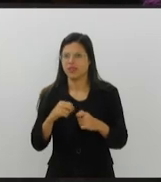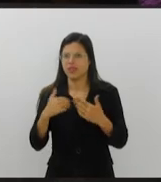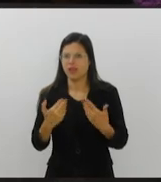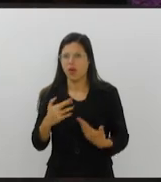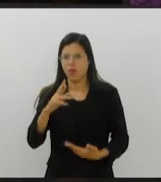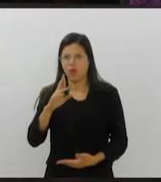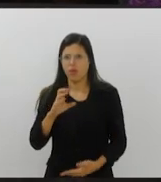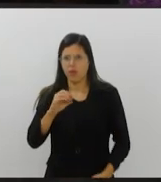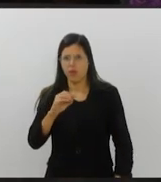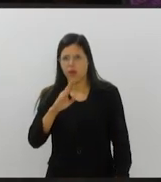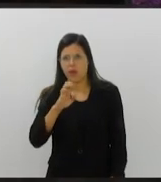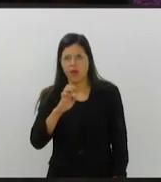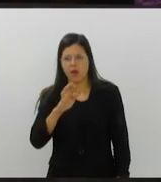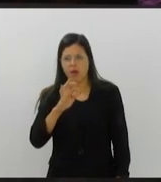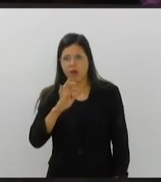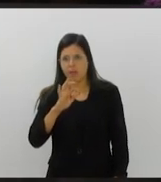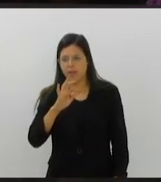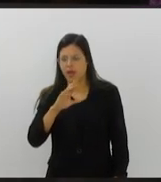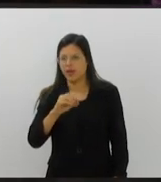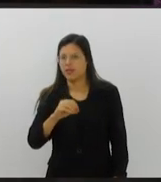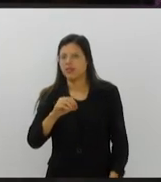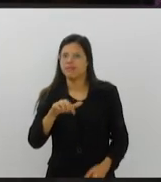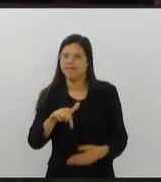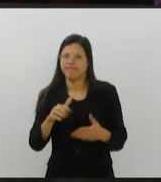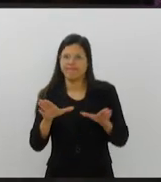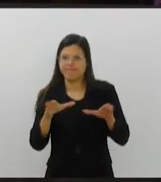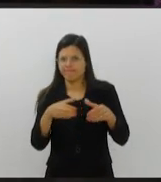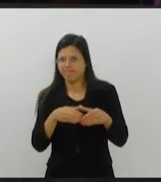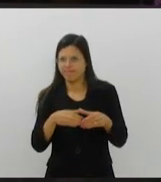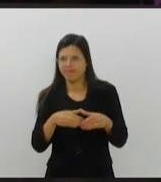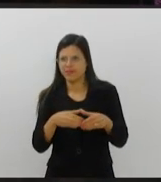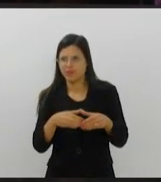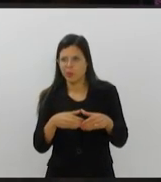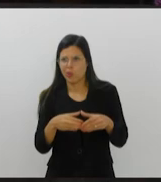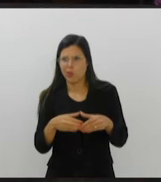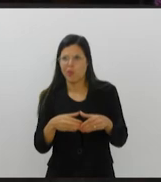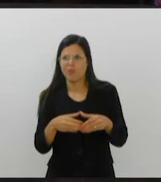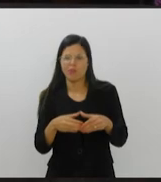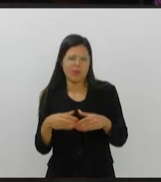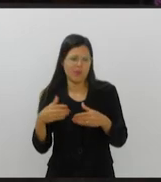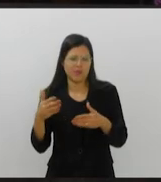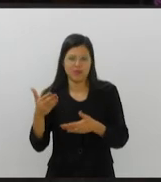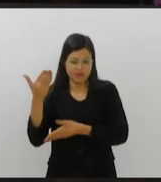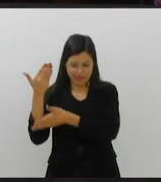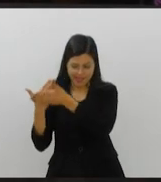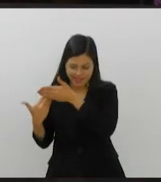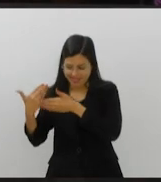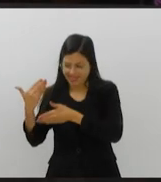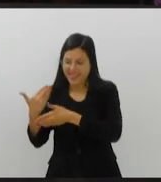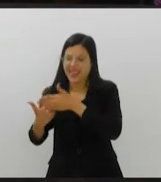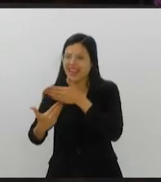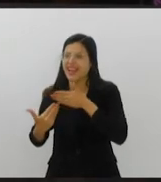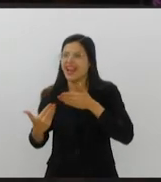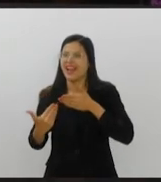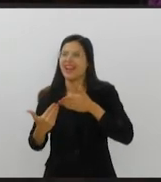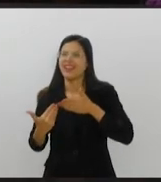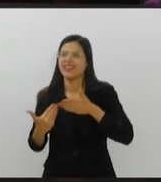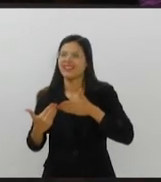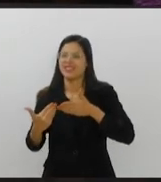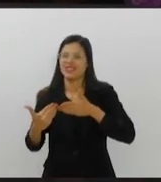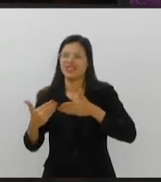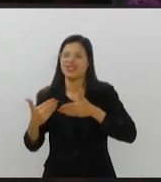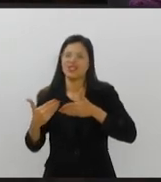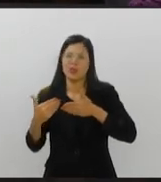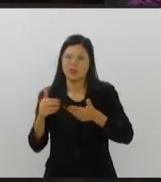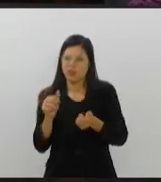também dessa turma que está comigo, a gente comendo osso junto, né? Frango e pão na rua, dia e